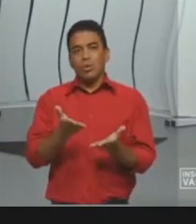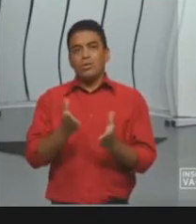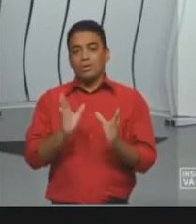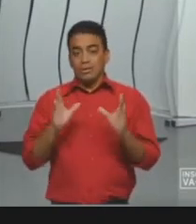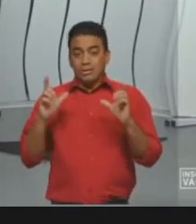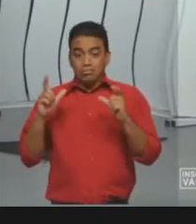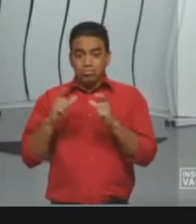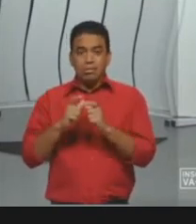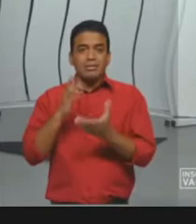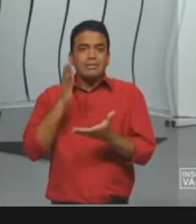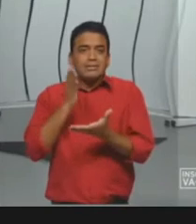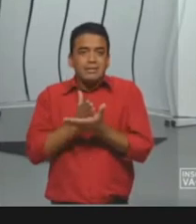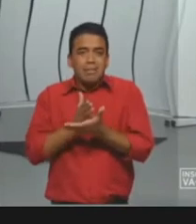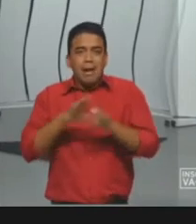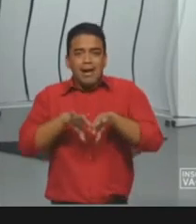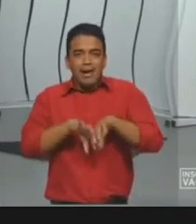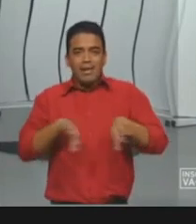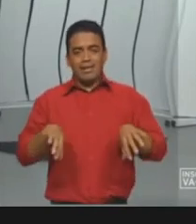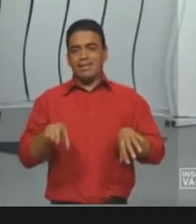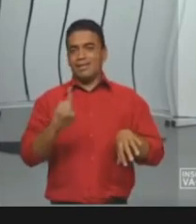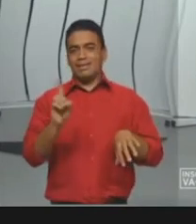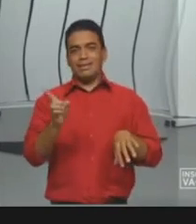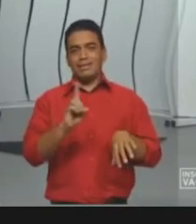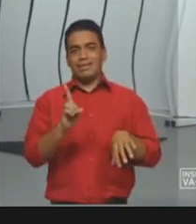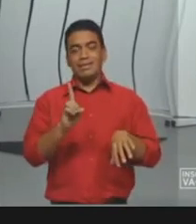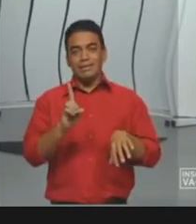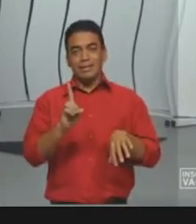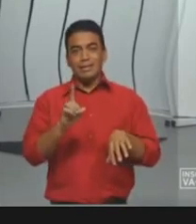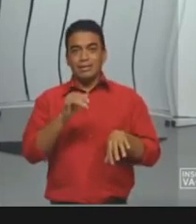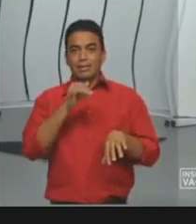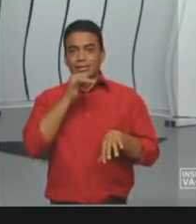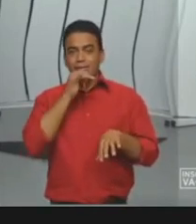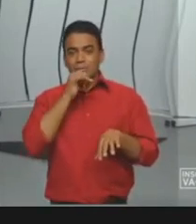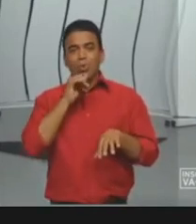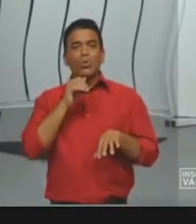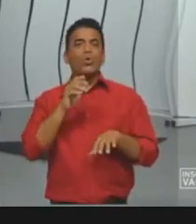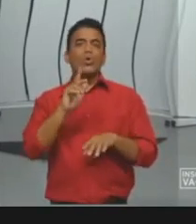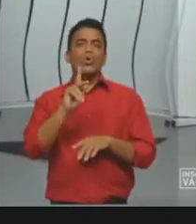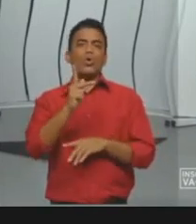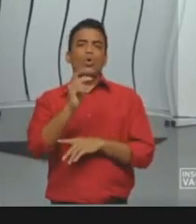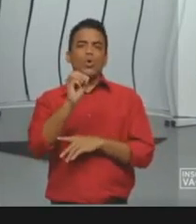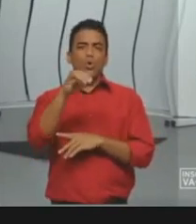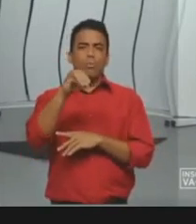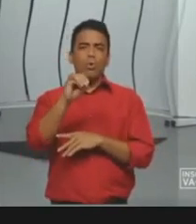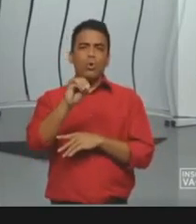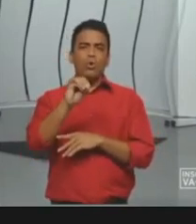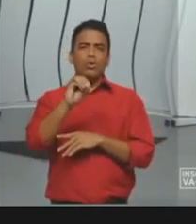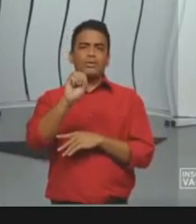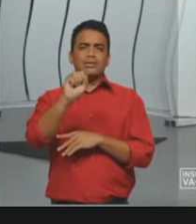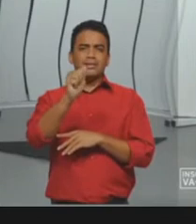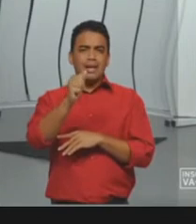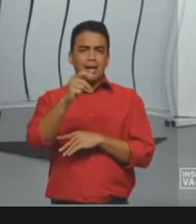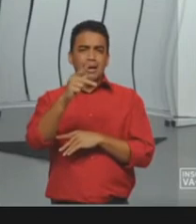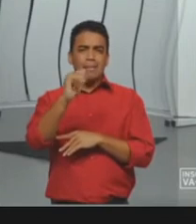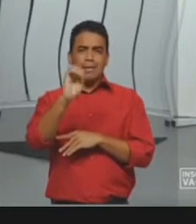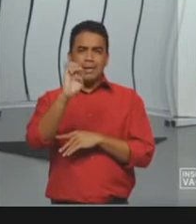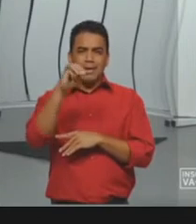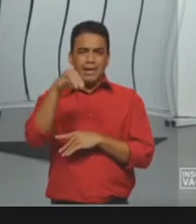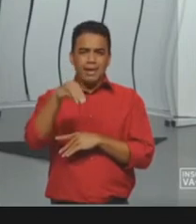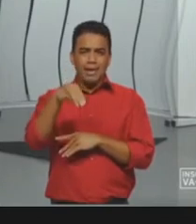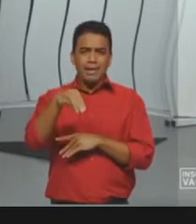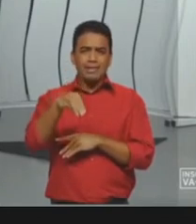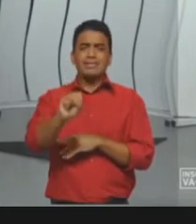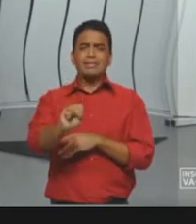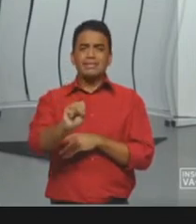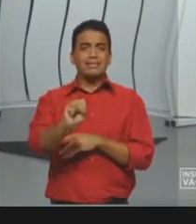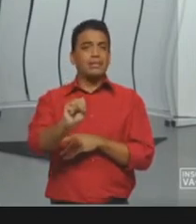vivos. Quando chega lá, por exemplo, na espécie Homo sapiens, que é a espécie ser humano, acabou ali. Ali é a espécie ser humano, dali não tem